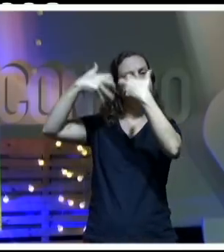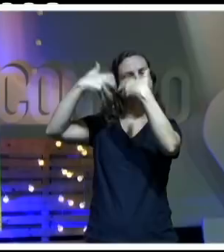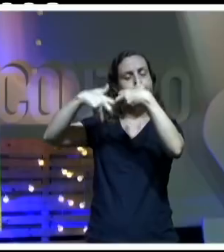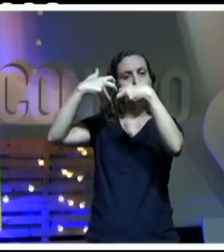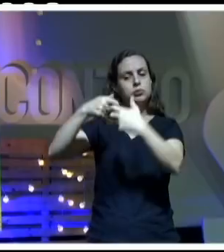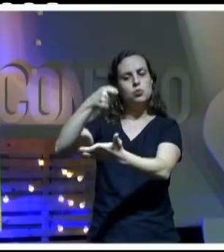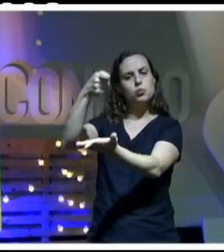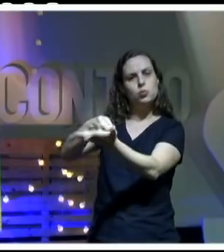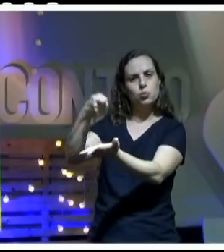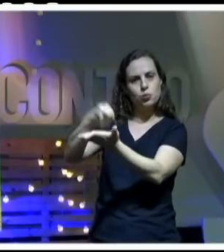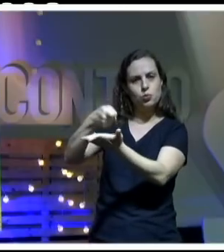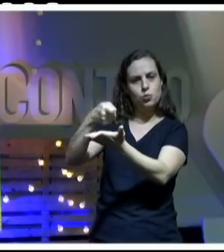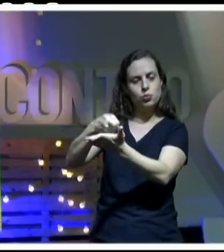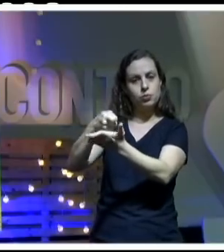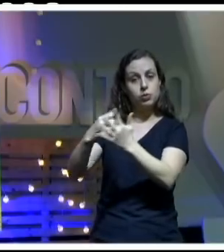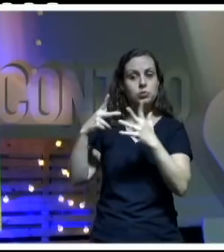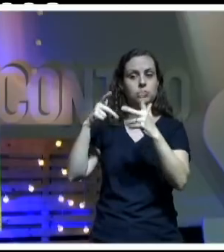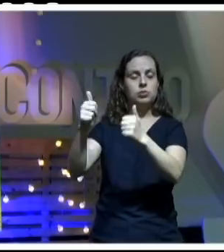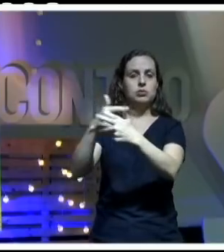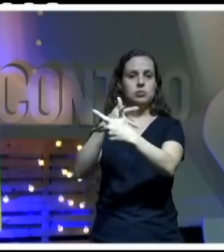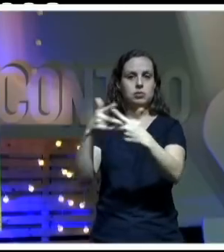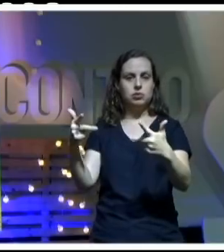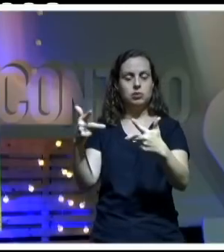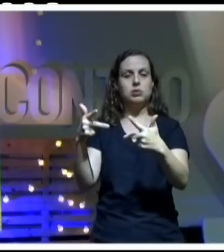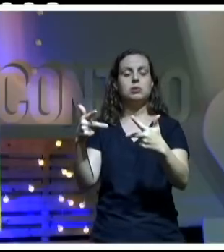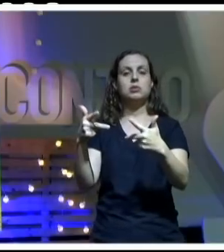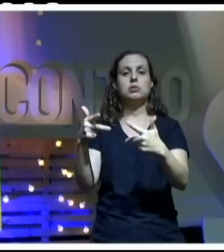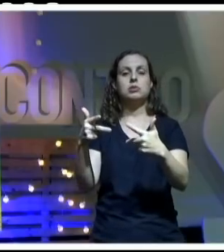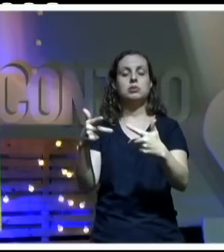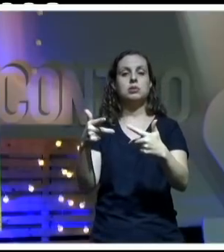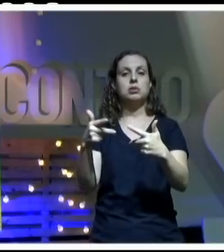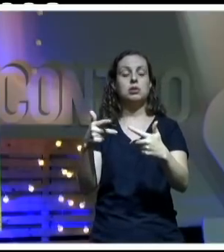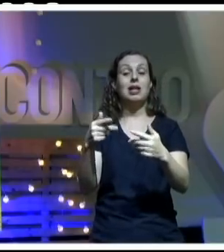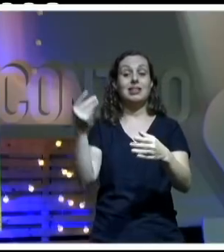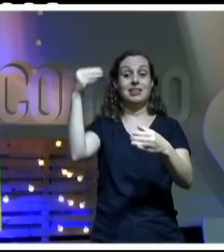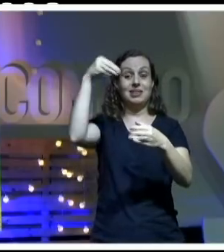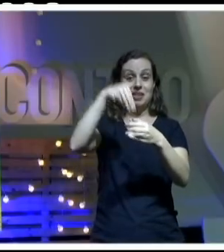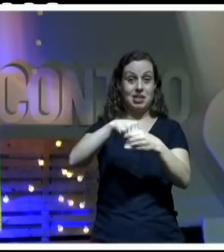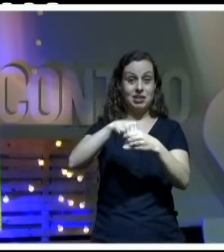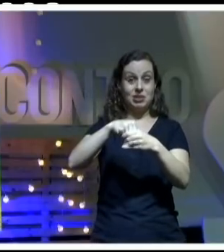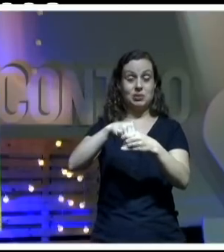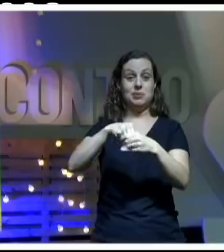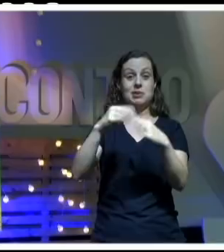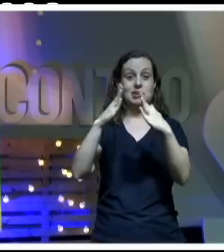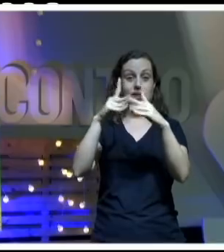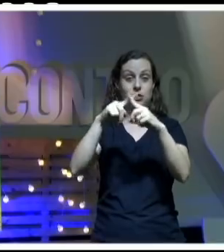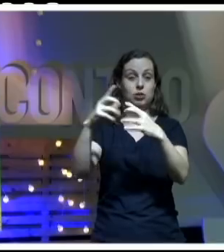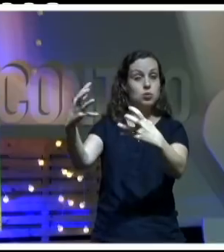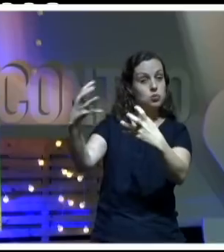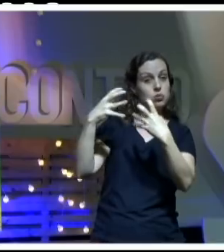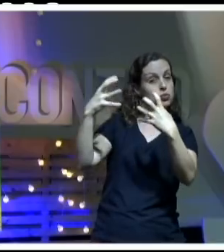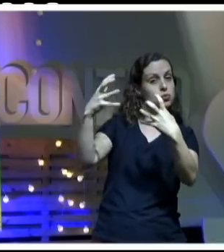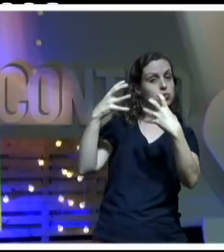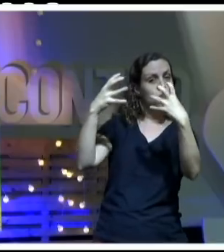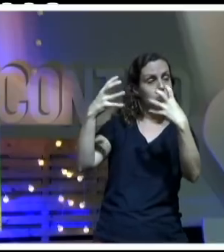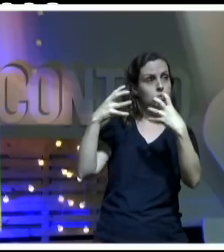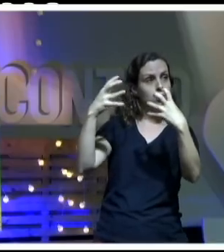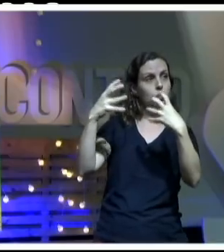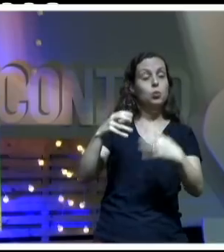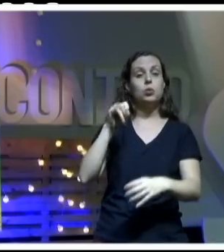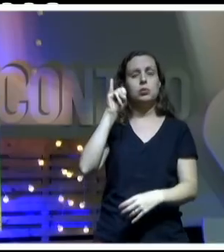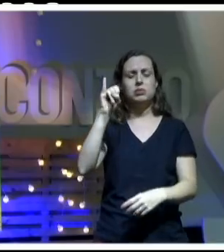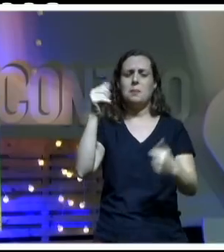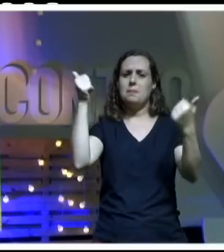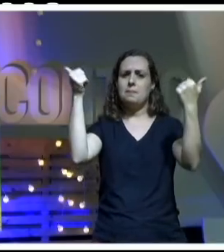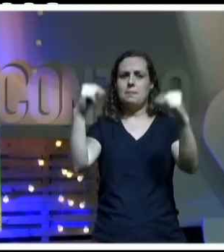critério de todas as coisas e quando isso foi trazido para dentro da igreja os efeitos disso na teologia foram